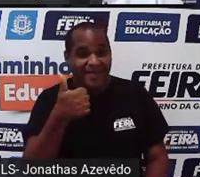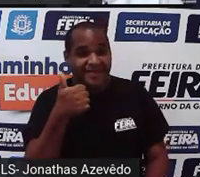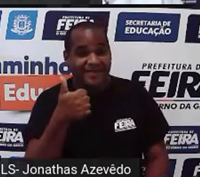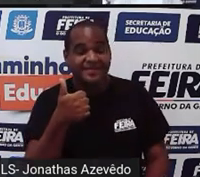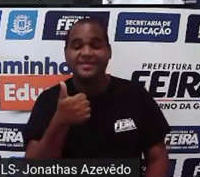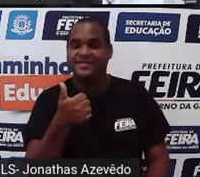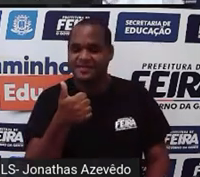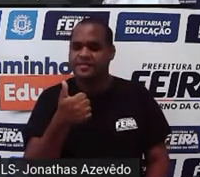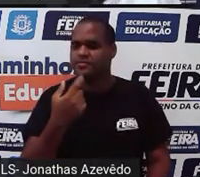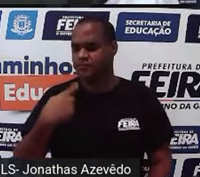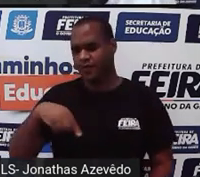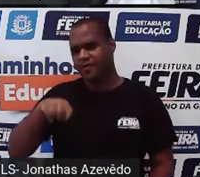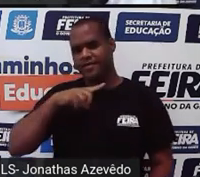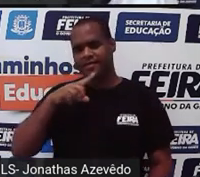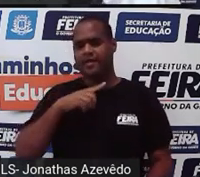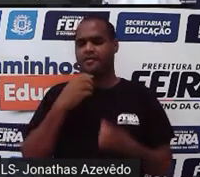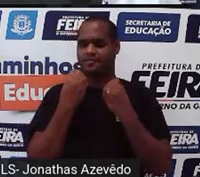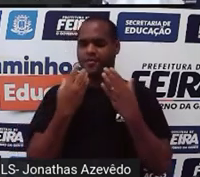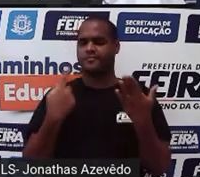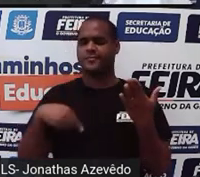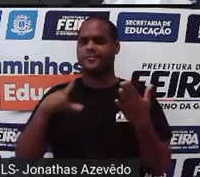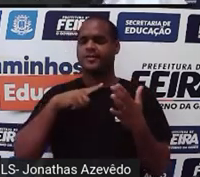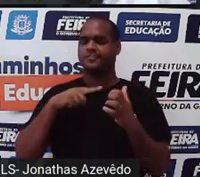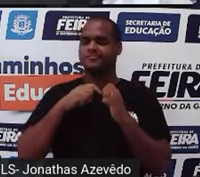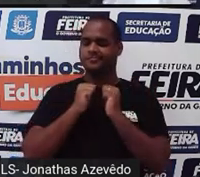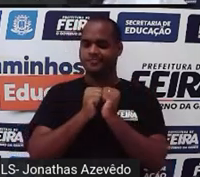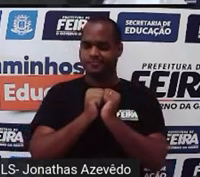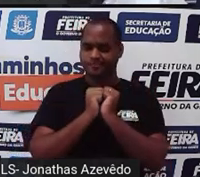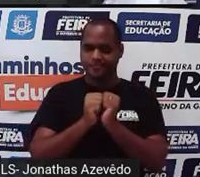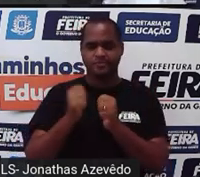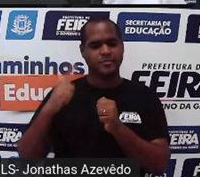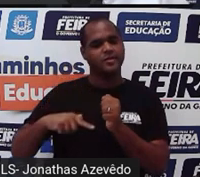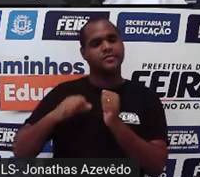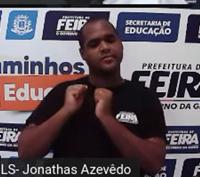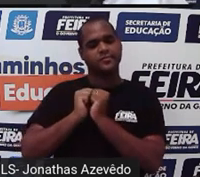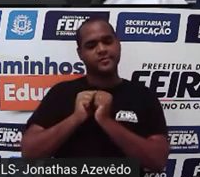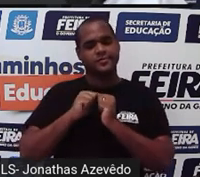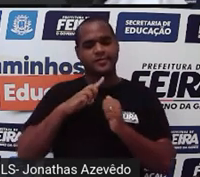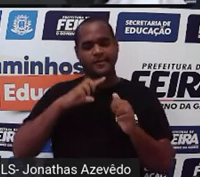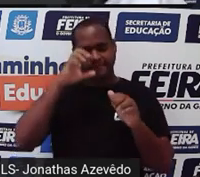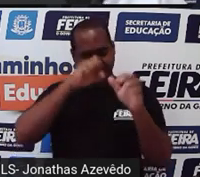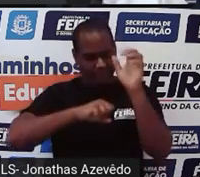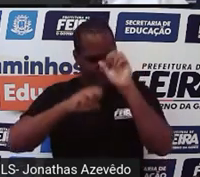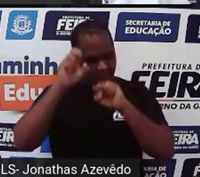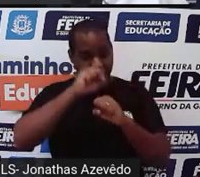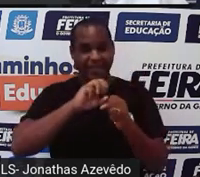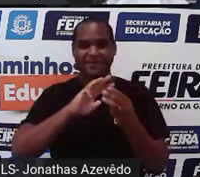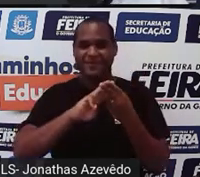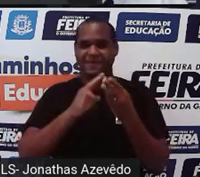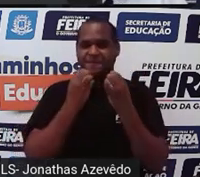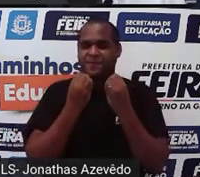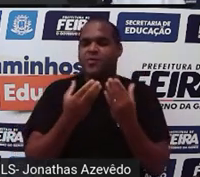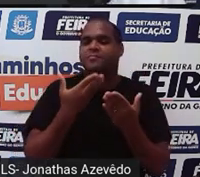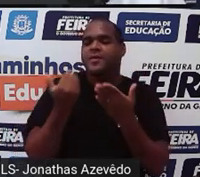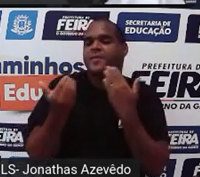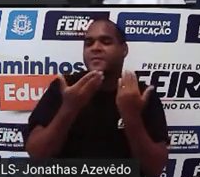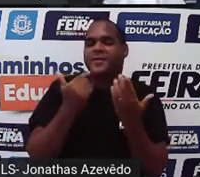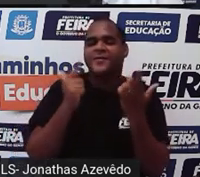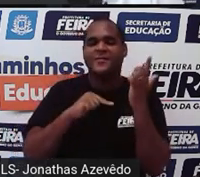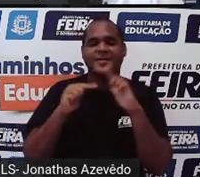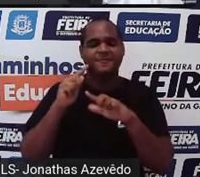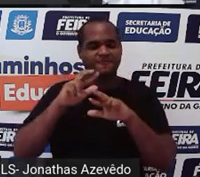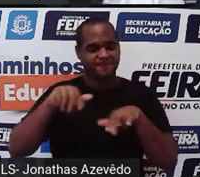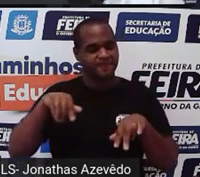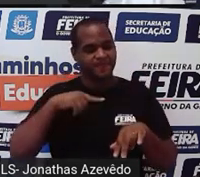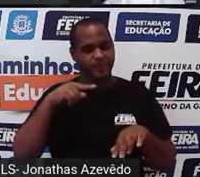aí do outro lado tudo bem comigo aqui tudo bem conosco vamos juntos aprender matemática do melhor jeito que